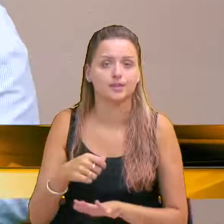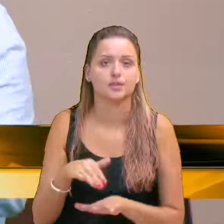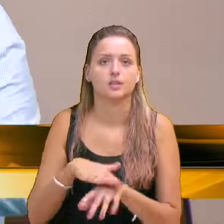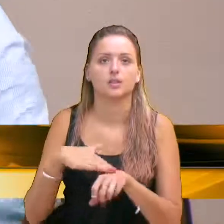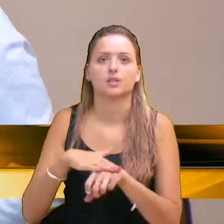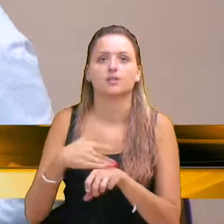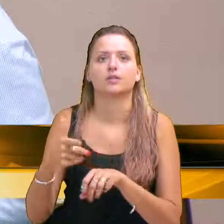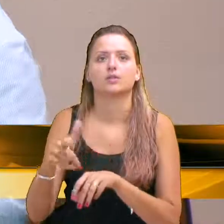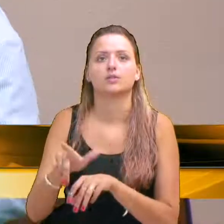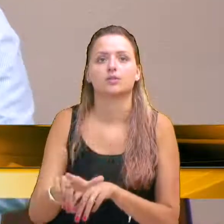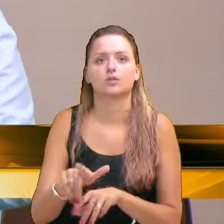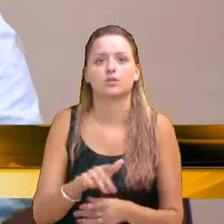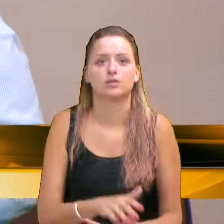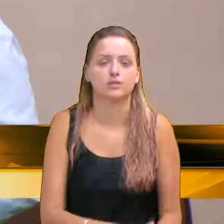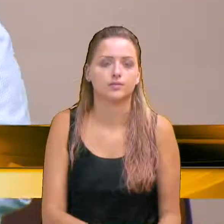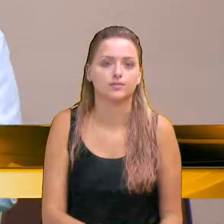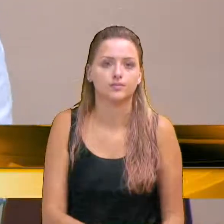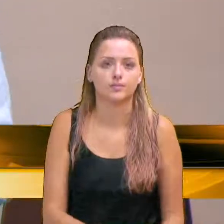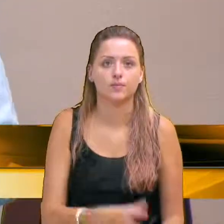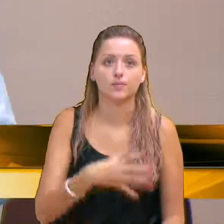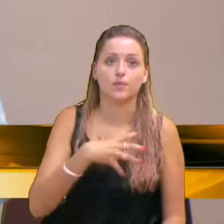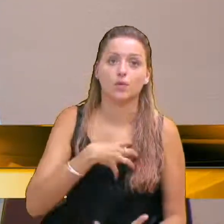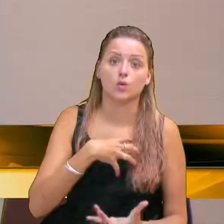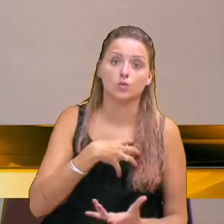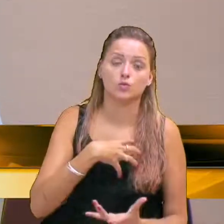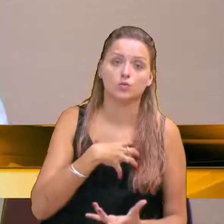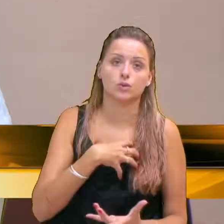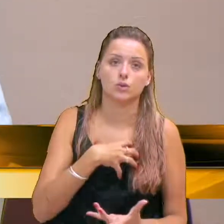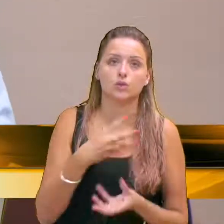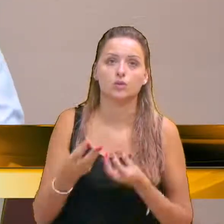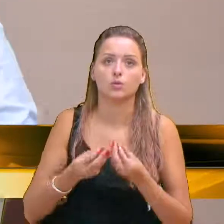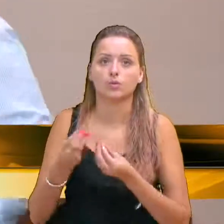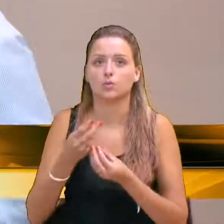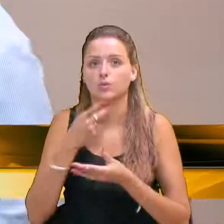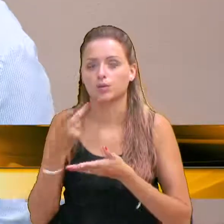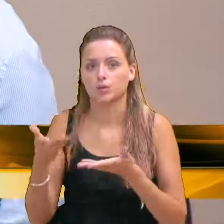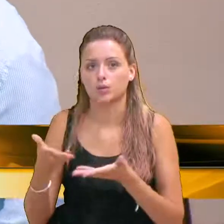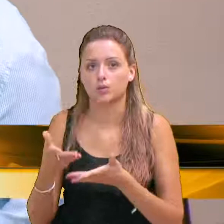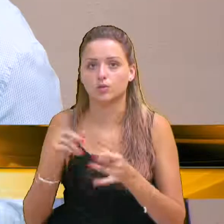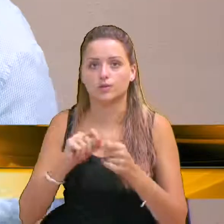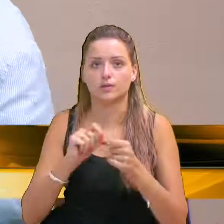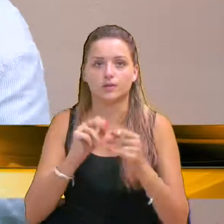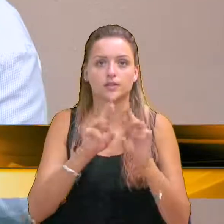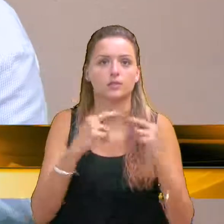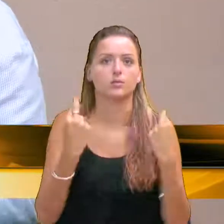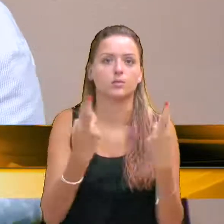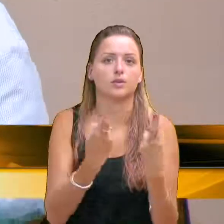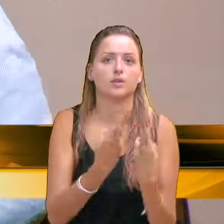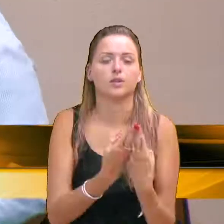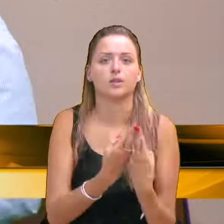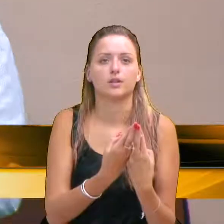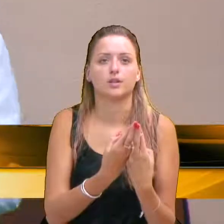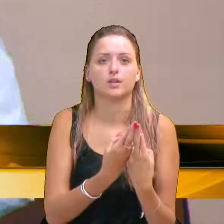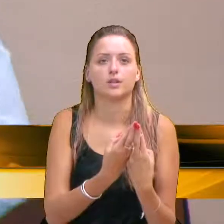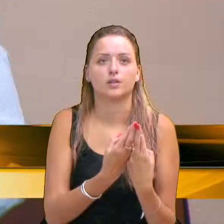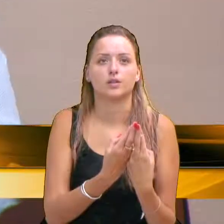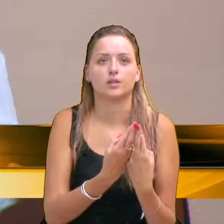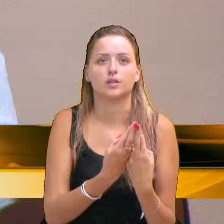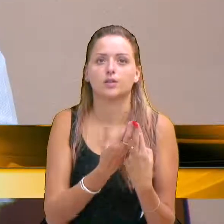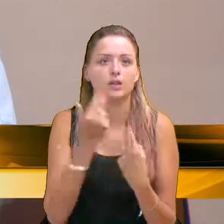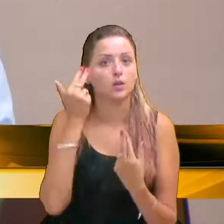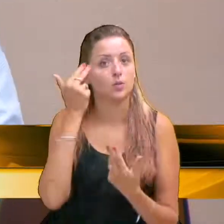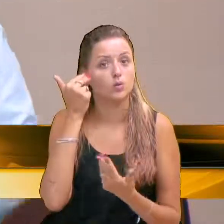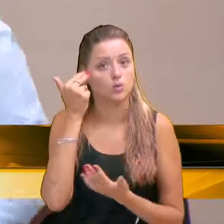uma conversada para nós dar uma levada. Sei que hoje, como disse hoje, não faremos uma reunião ordinária, normal,